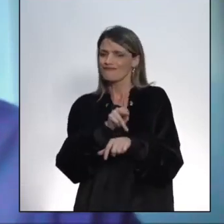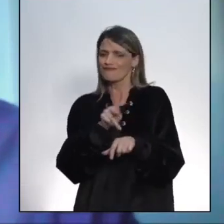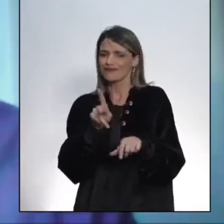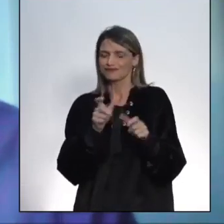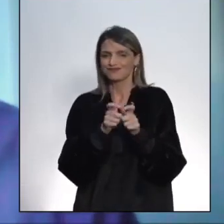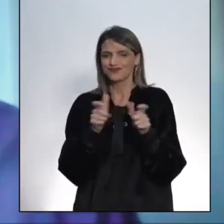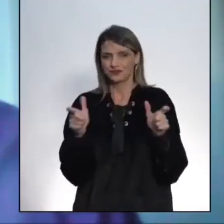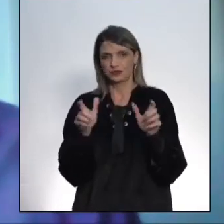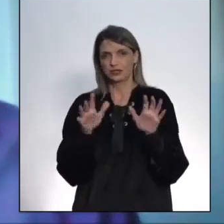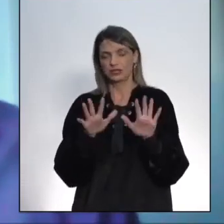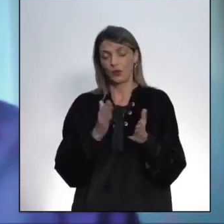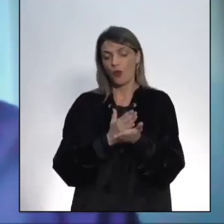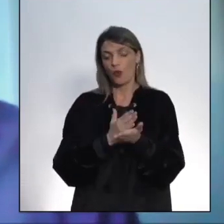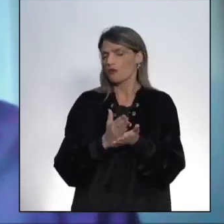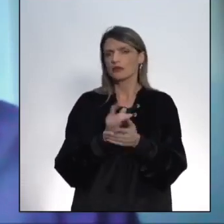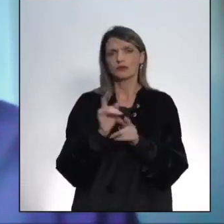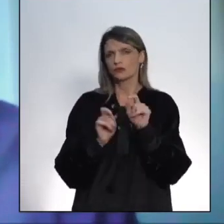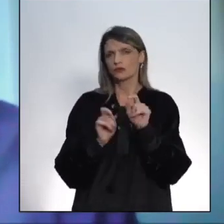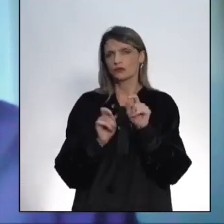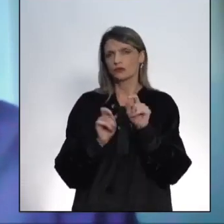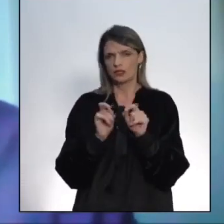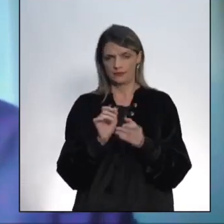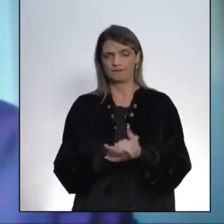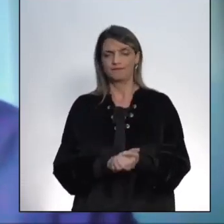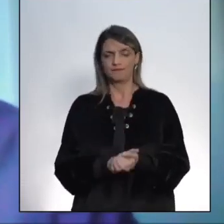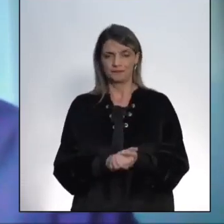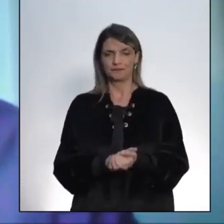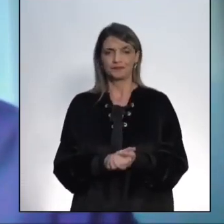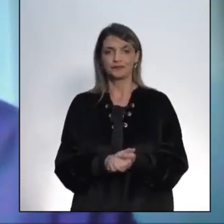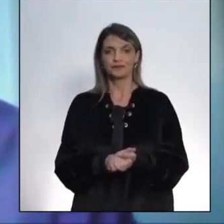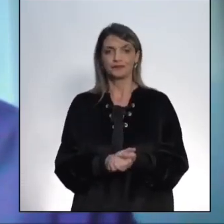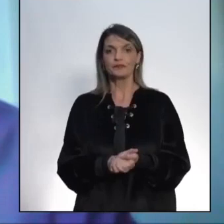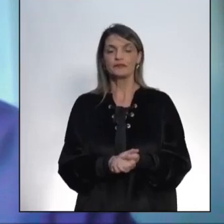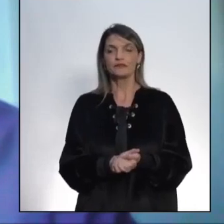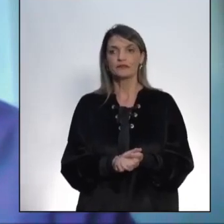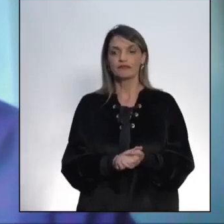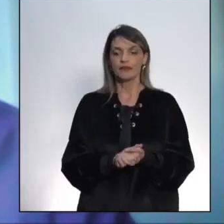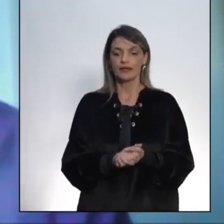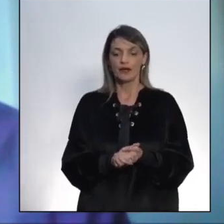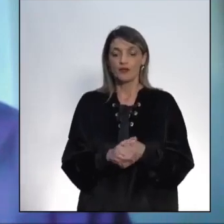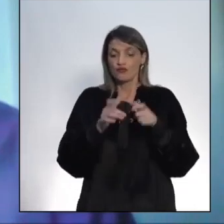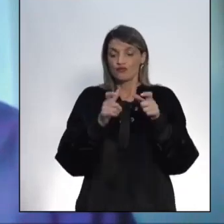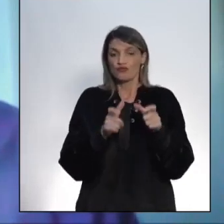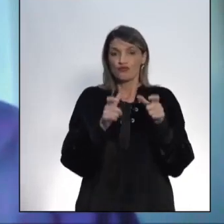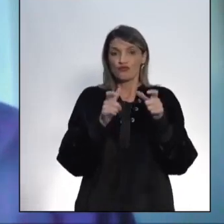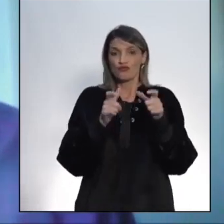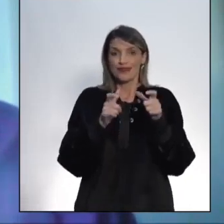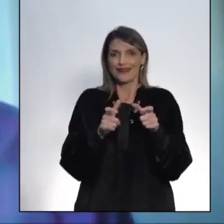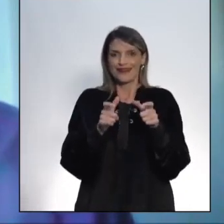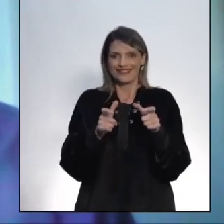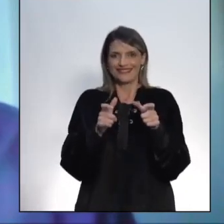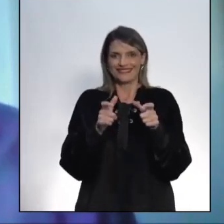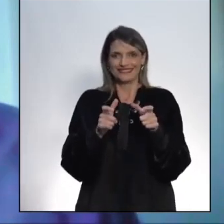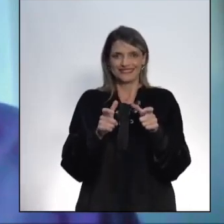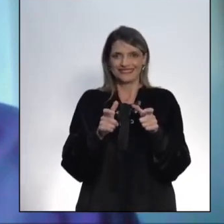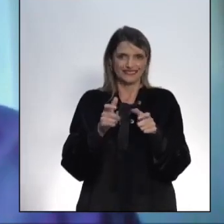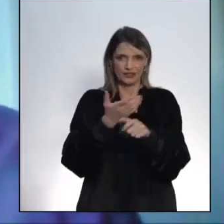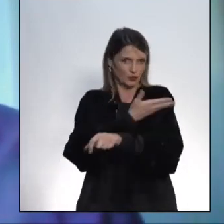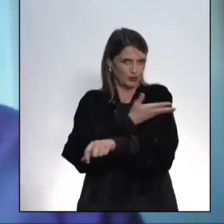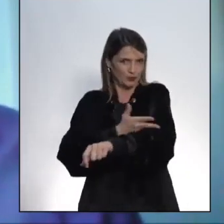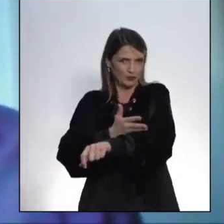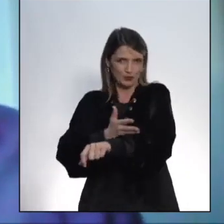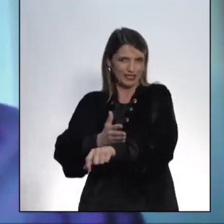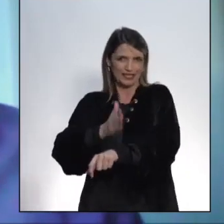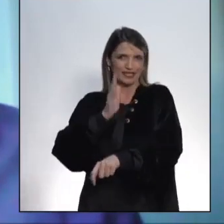um incômodo inicial da situação toda, que é quando você é tirado do seu lugar de conforto, né? Que seria,